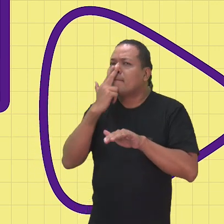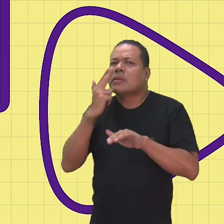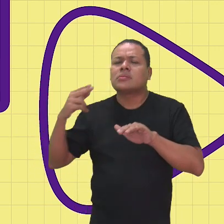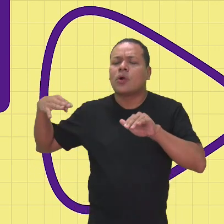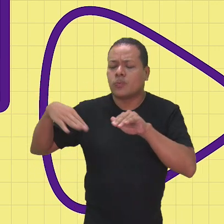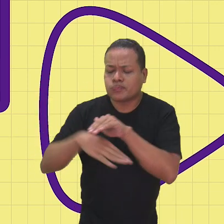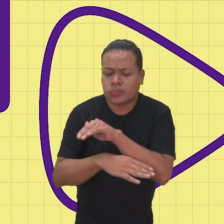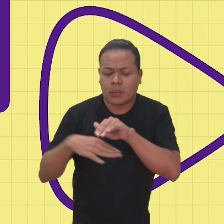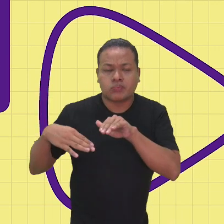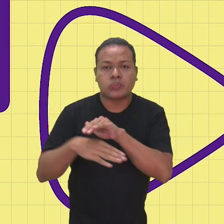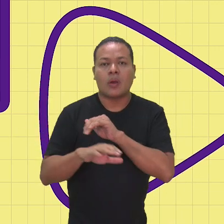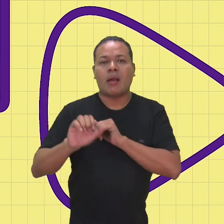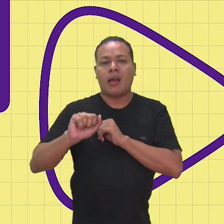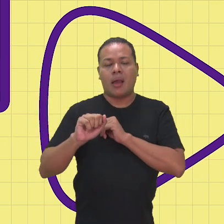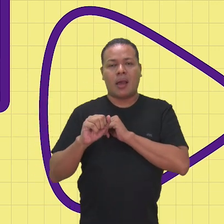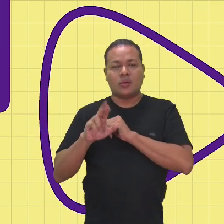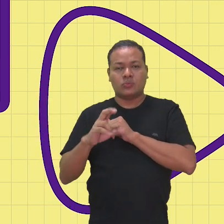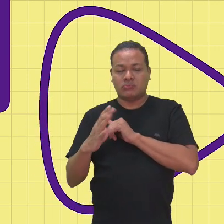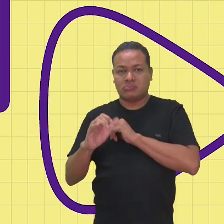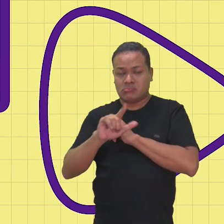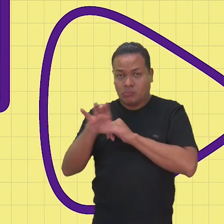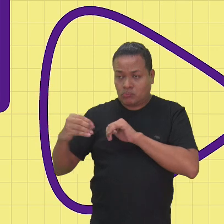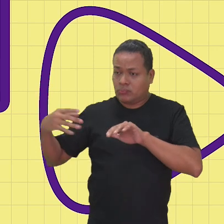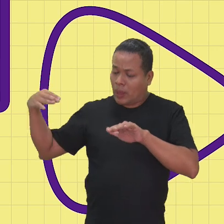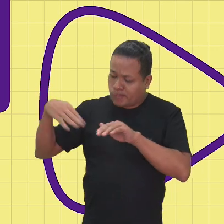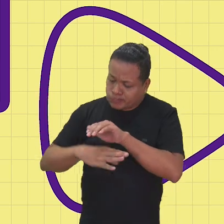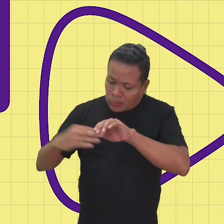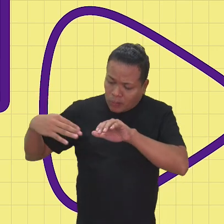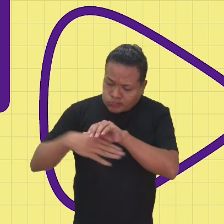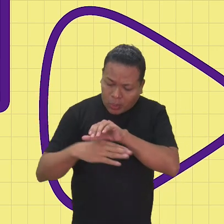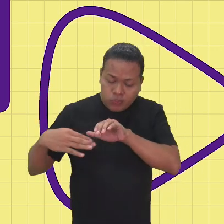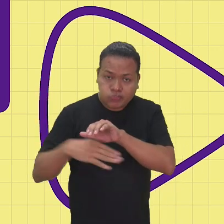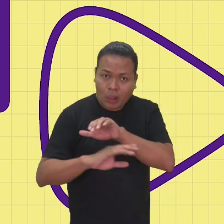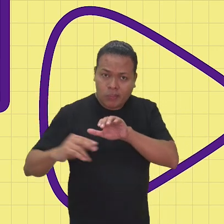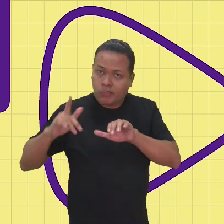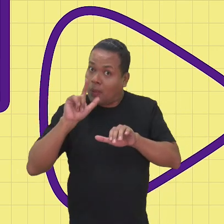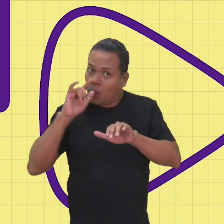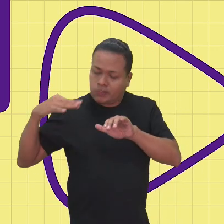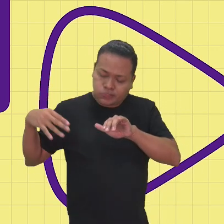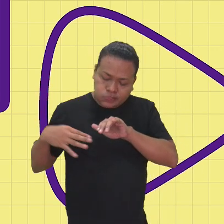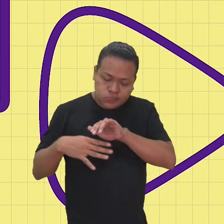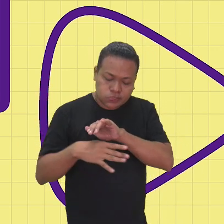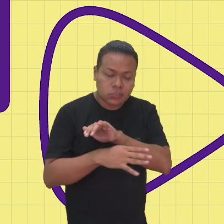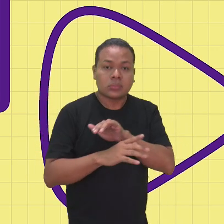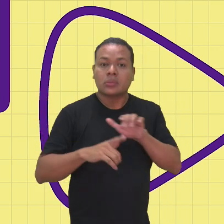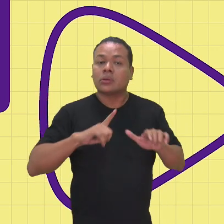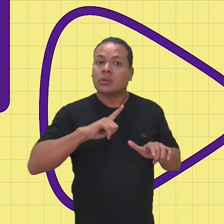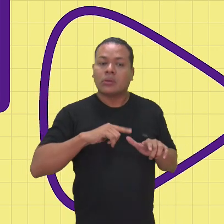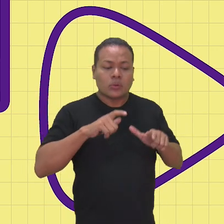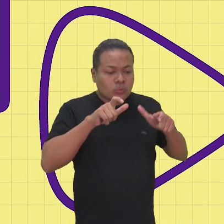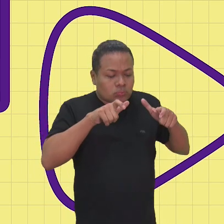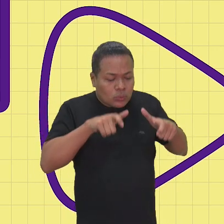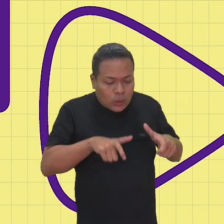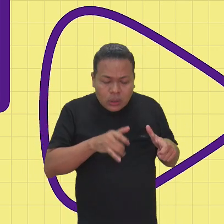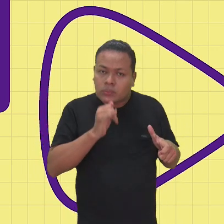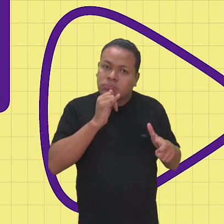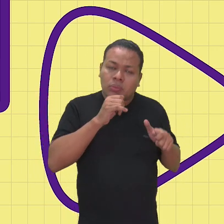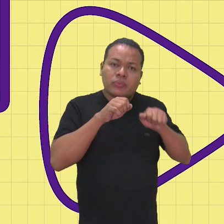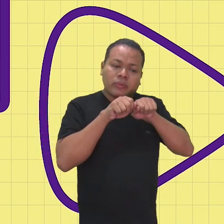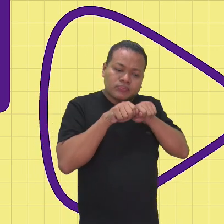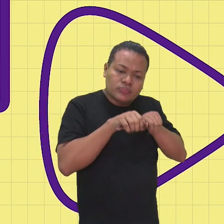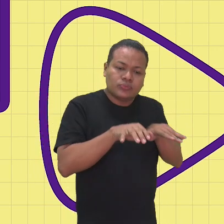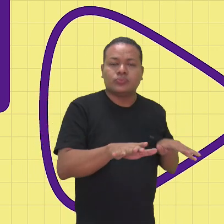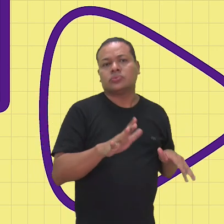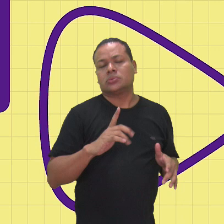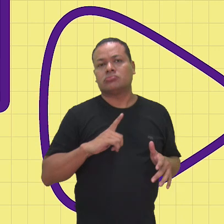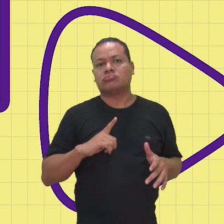de adução, que é o canal por onde essa água vai entrar. E depois a gente pode ter também os pontos de captação, que podem ser distribuídos aí